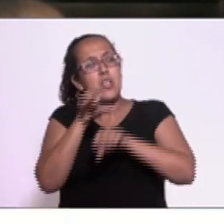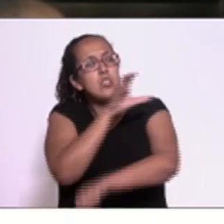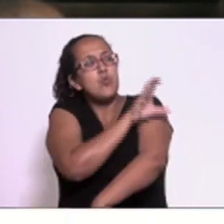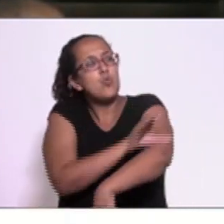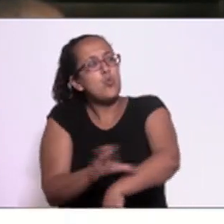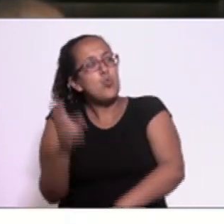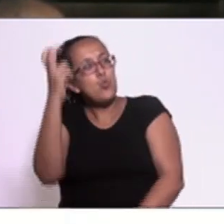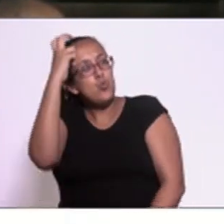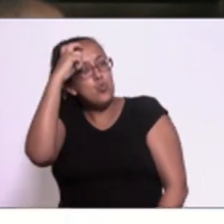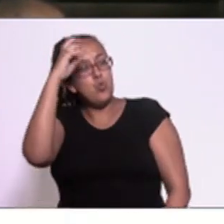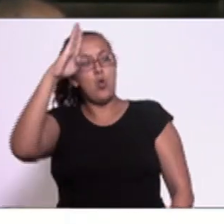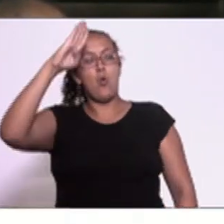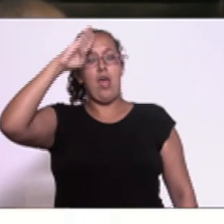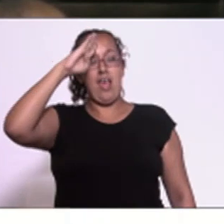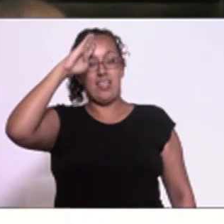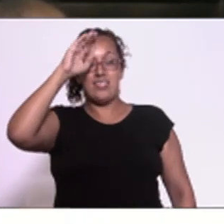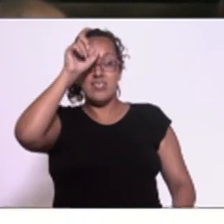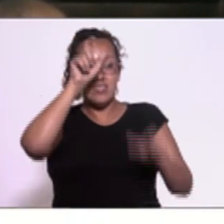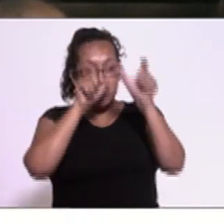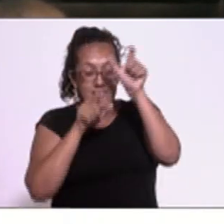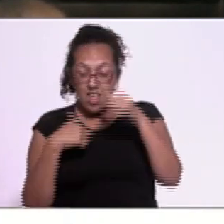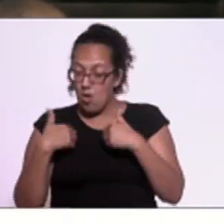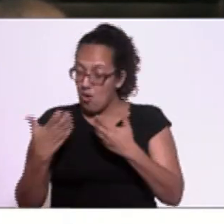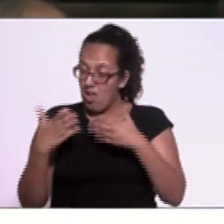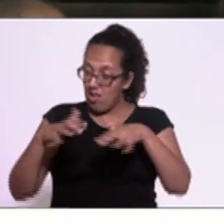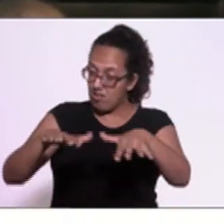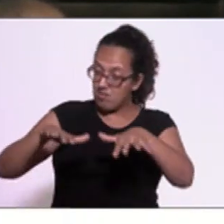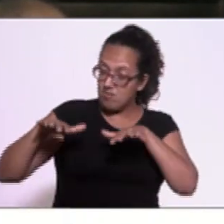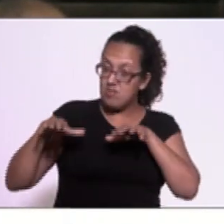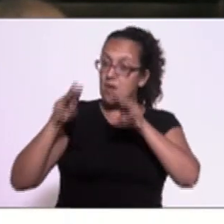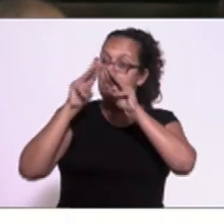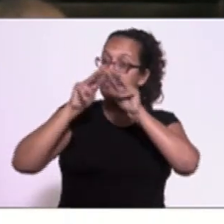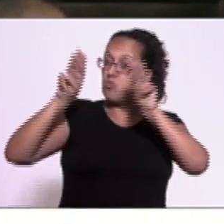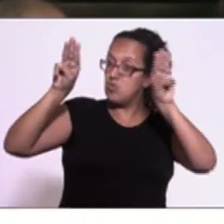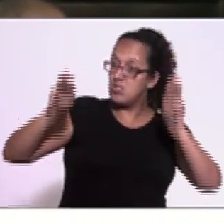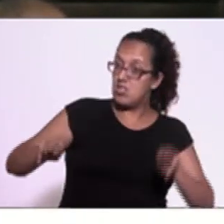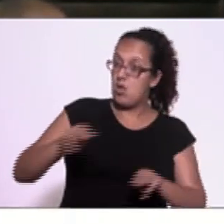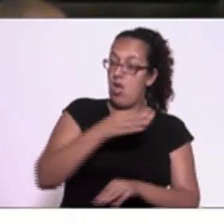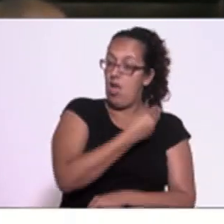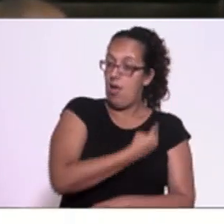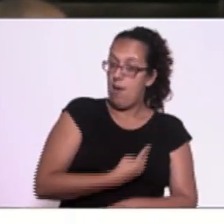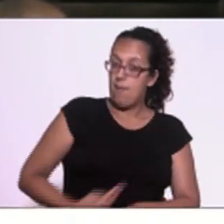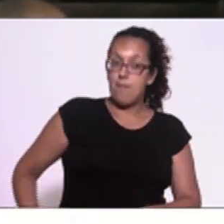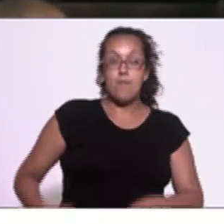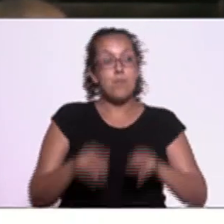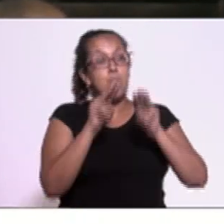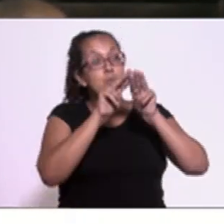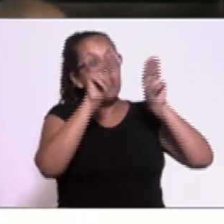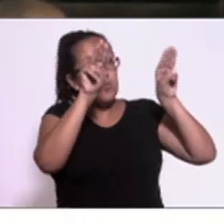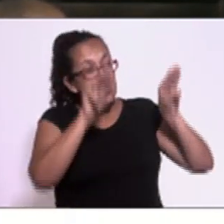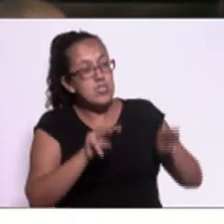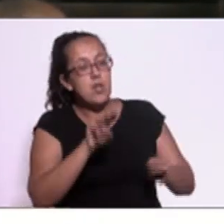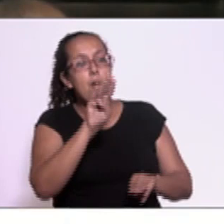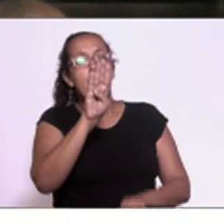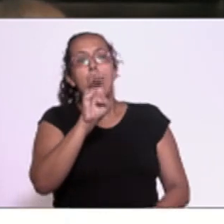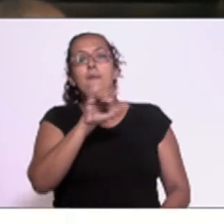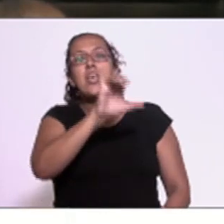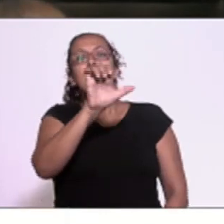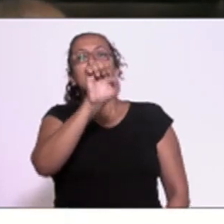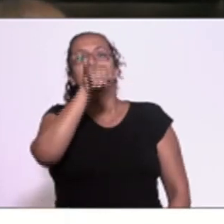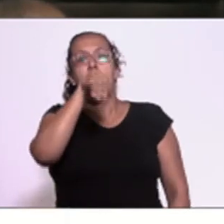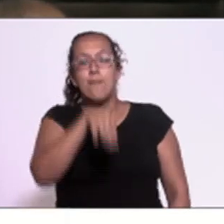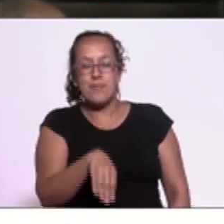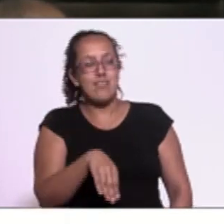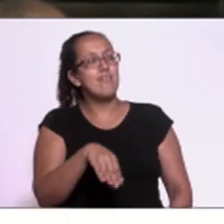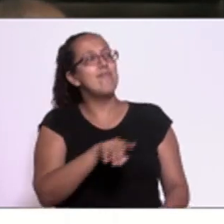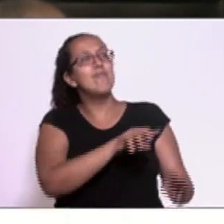Exército, gostaria de agradecer à Alerj, ao Museu da República, ao Museu Benjamin Constant, ao Museu do